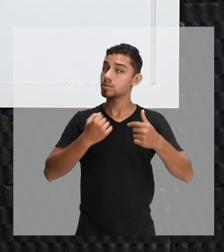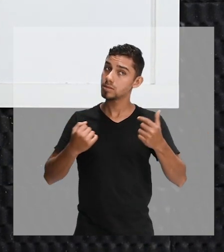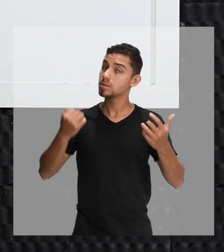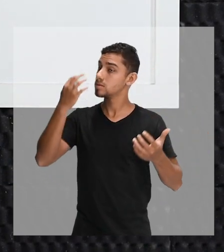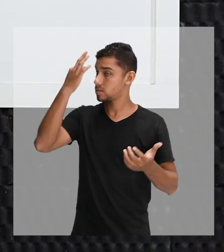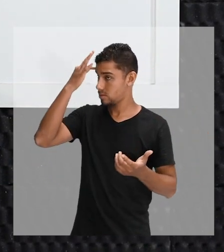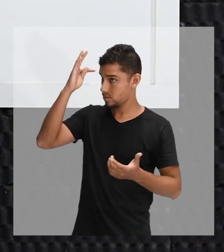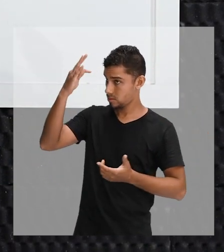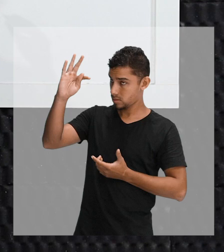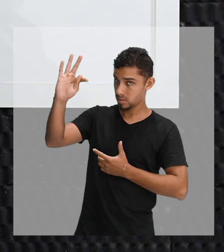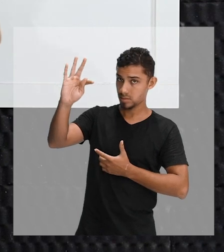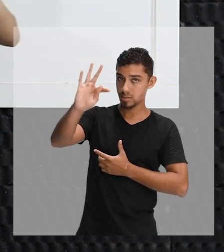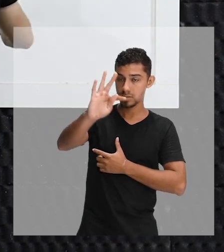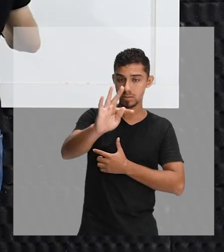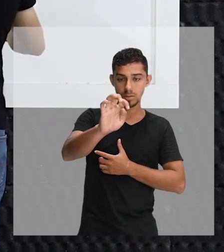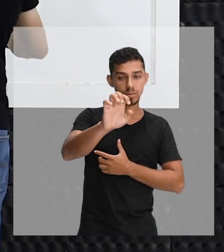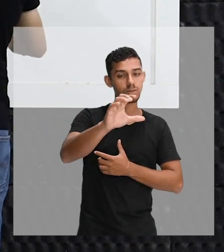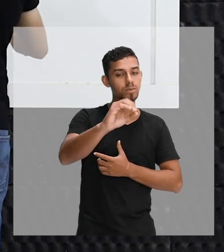teoricamente, dentro da